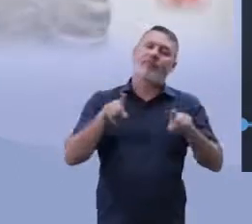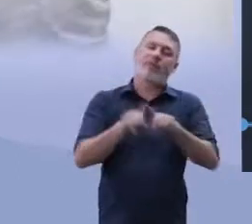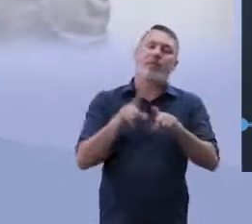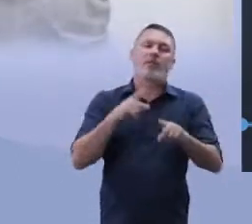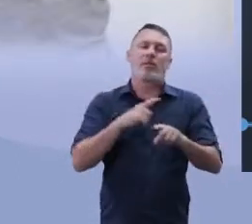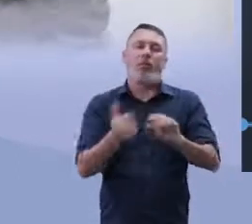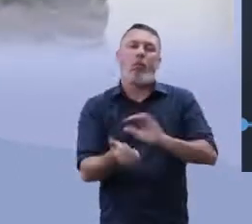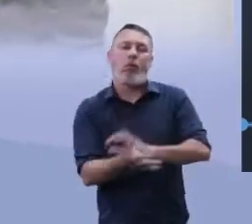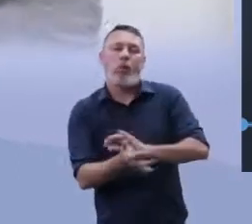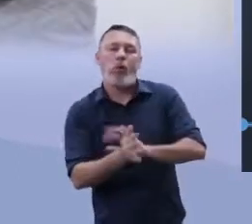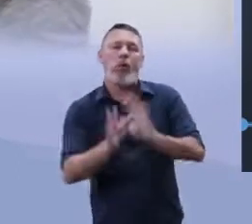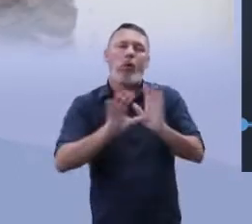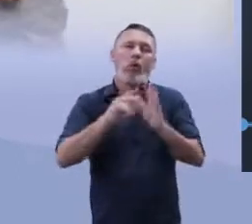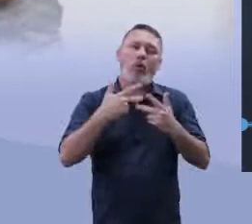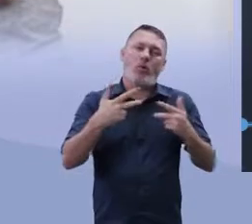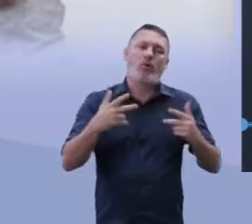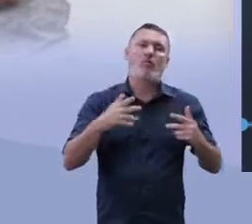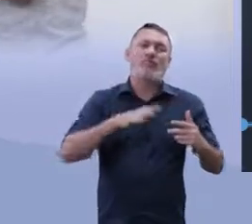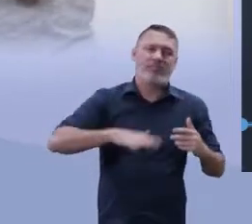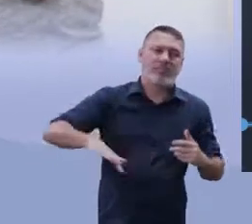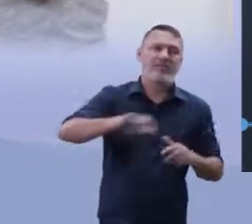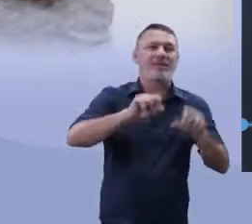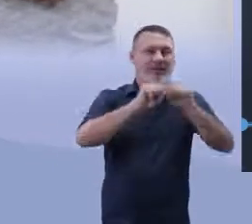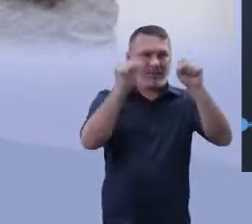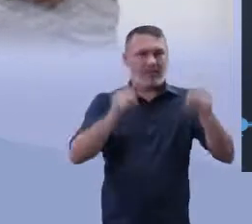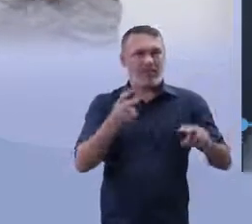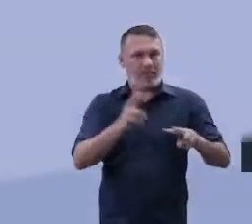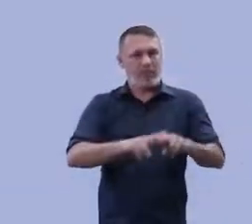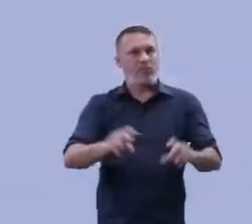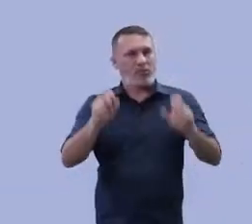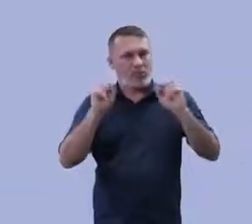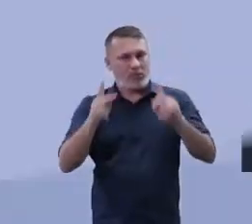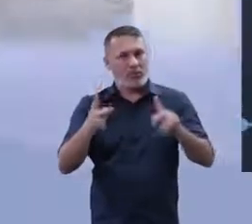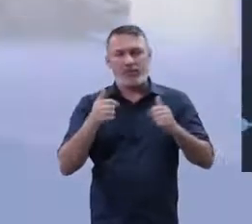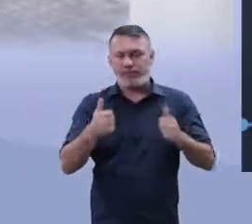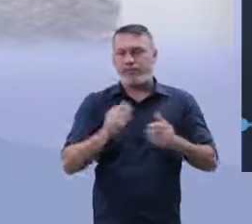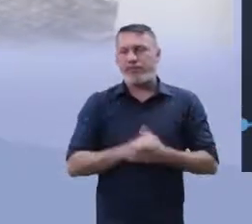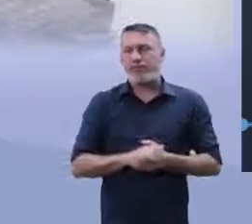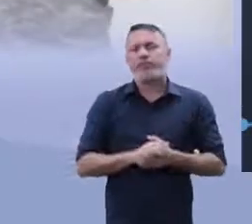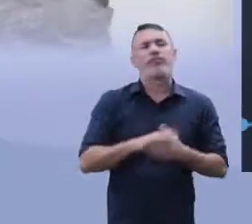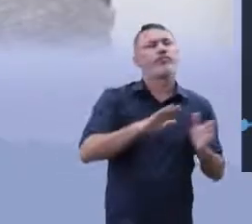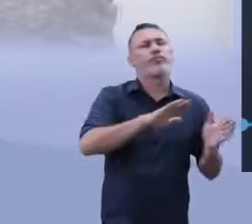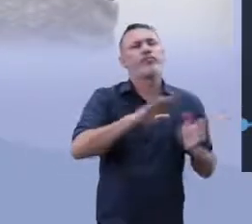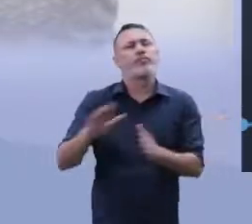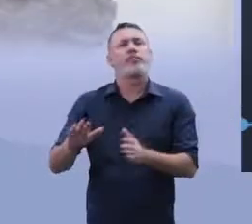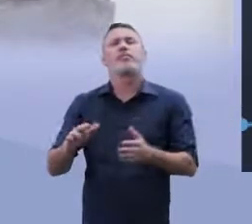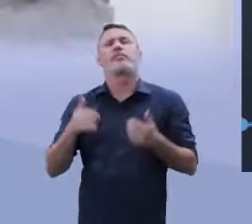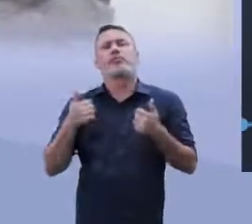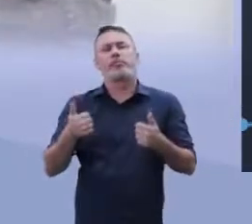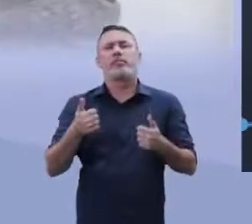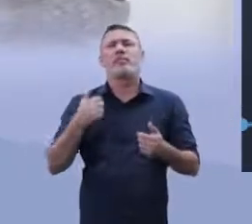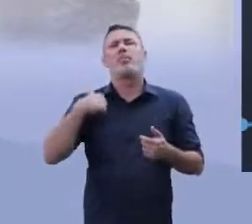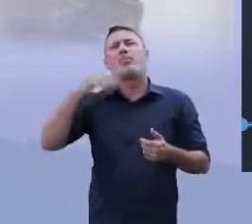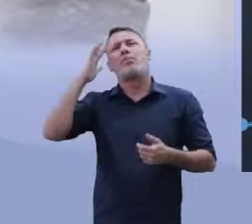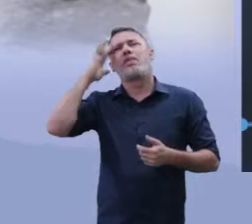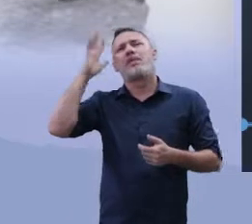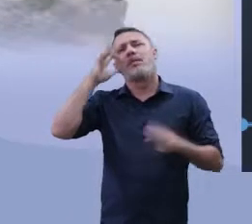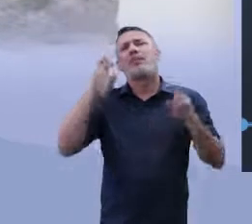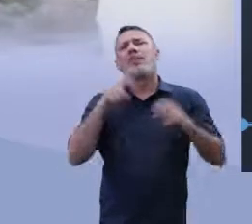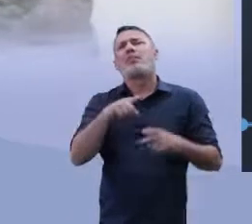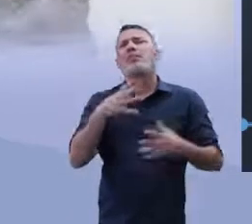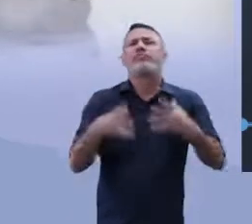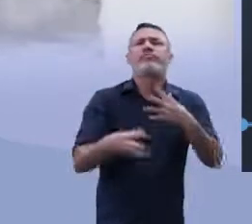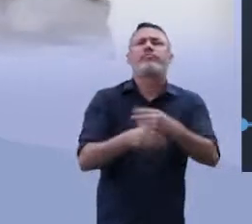corrupção, tem tudo isso que envolve dentro do sistema prisional. Beleza, queridos? Então, queridos, como que eu posso, professor, pensar sobre